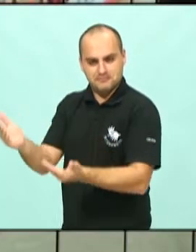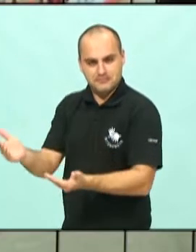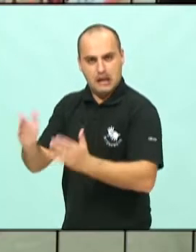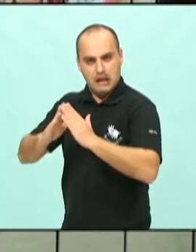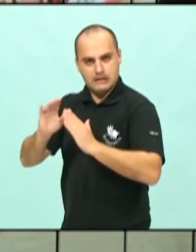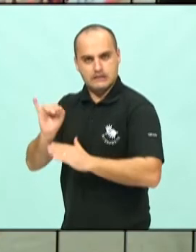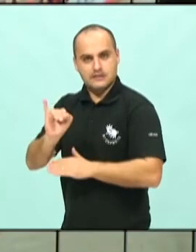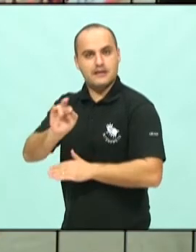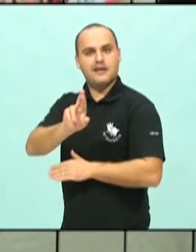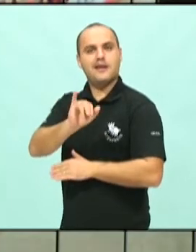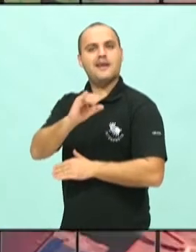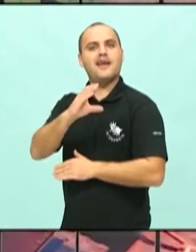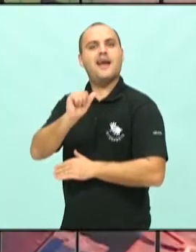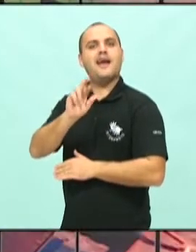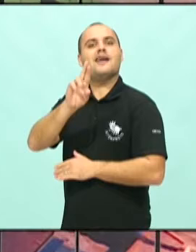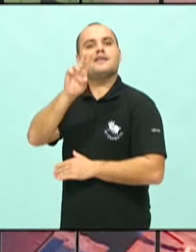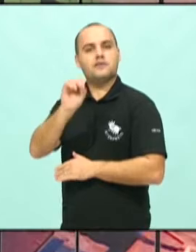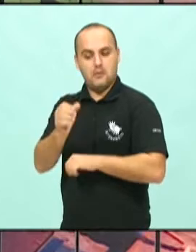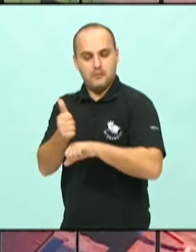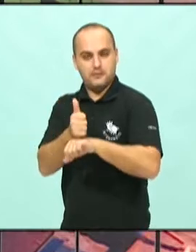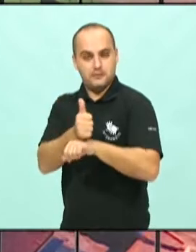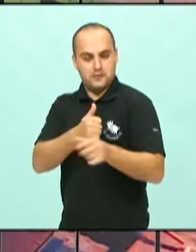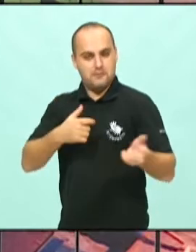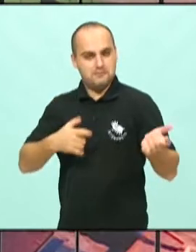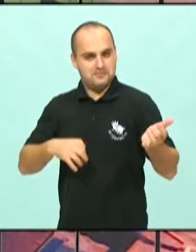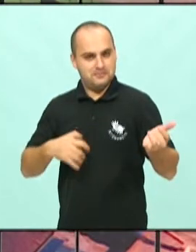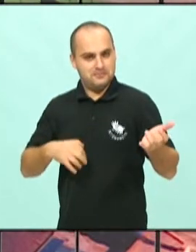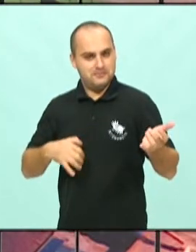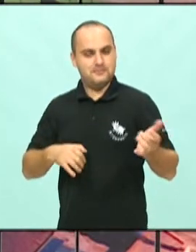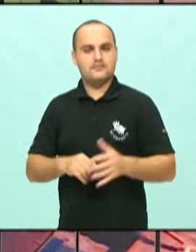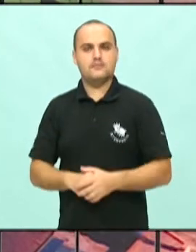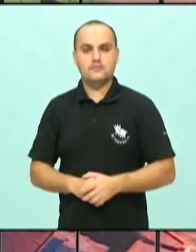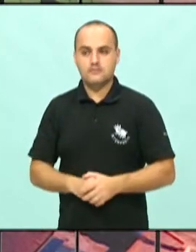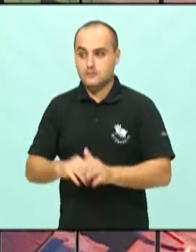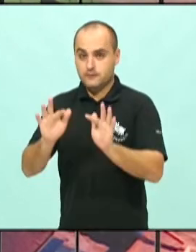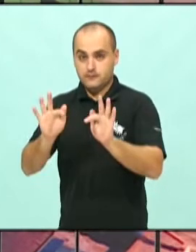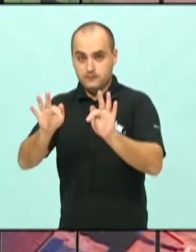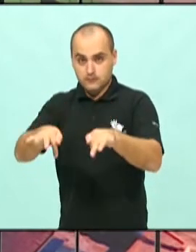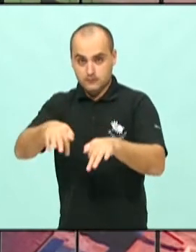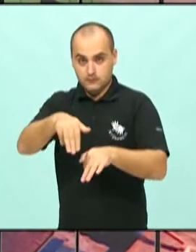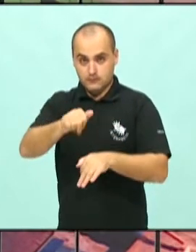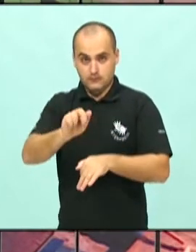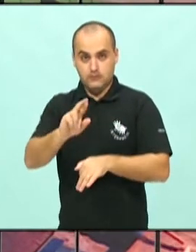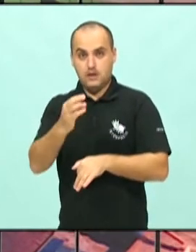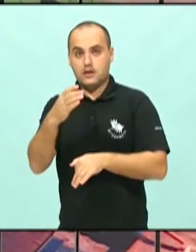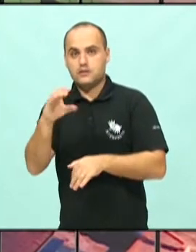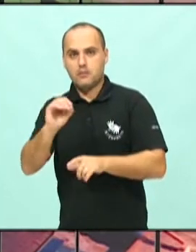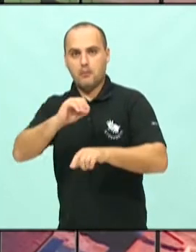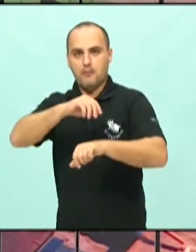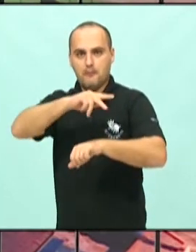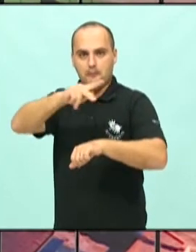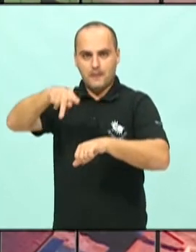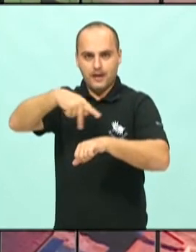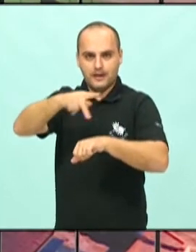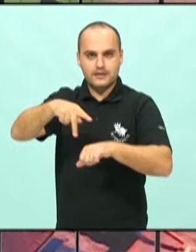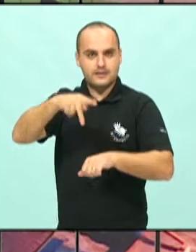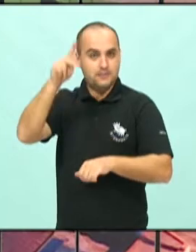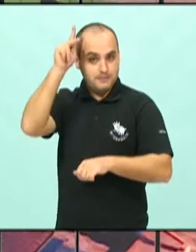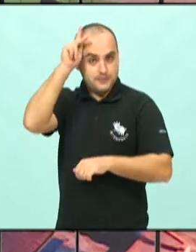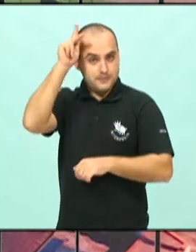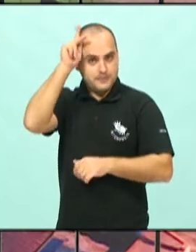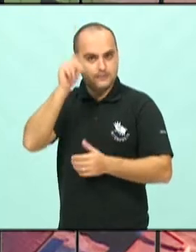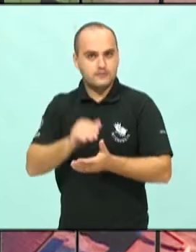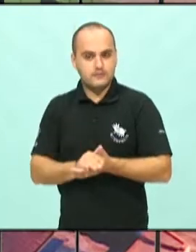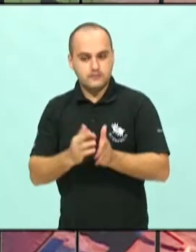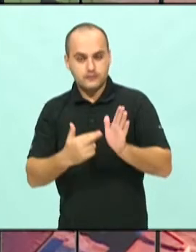itajaiense Ricardo Pauletti. Ricardo Pauletti, que esteve no final de março no Peru, representando o